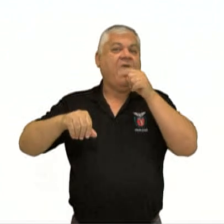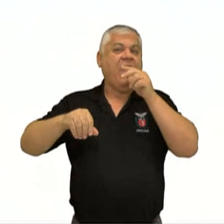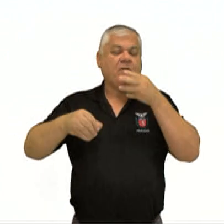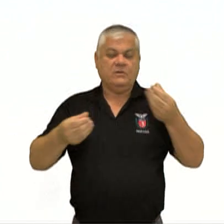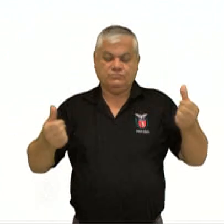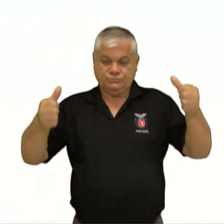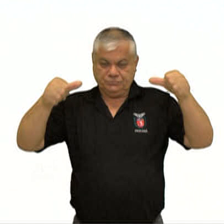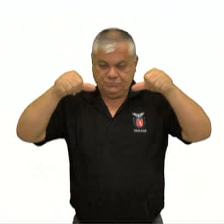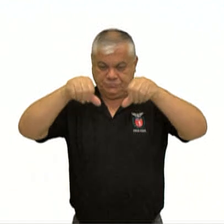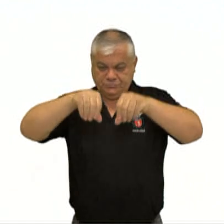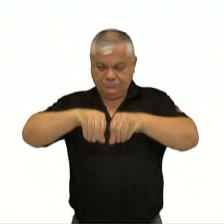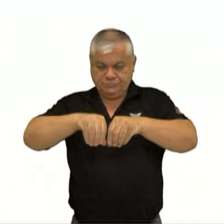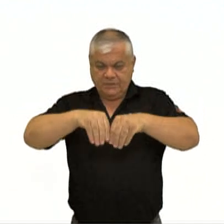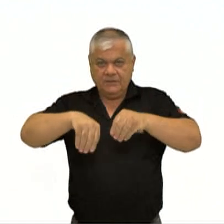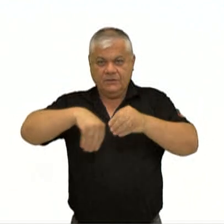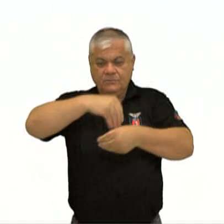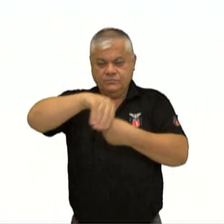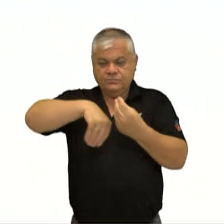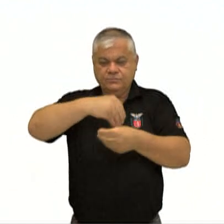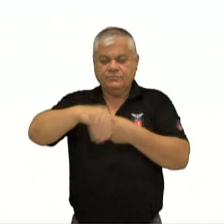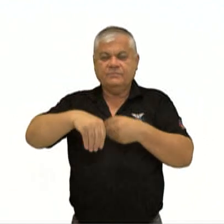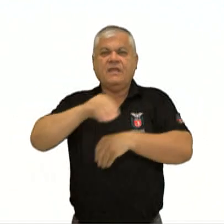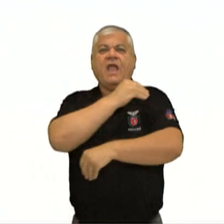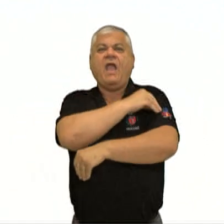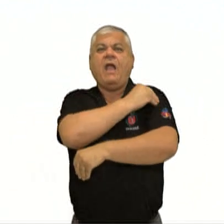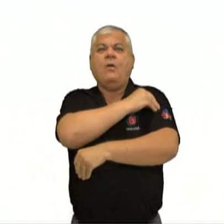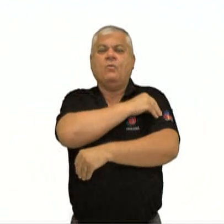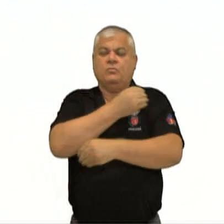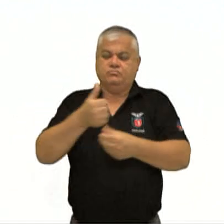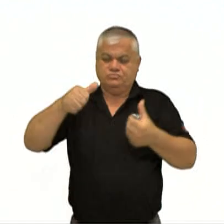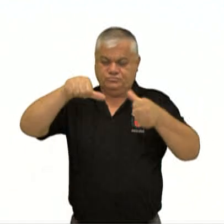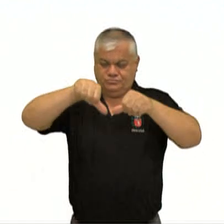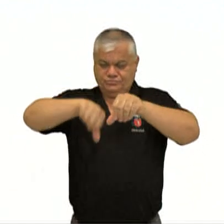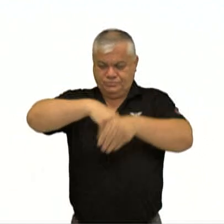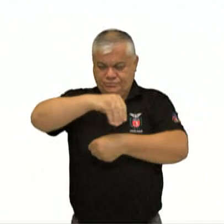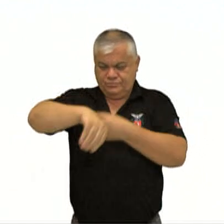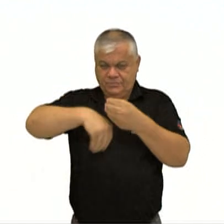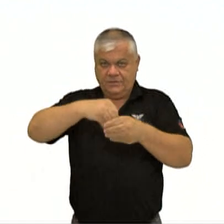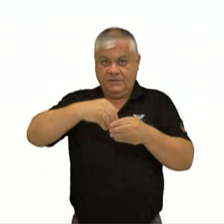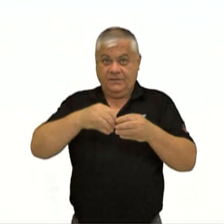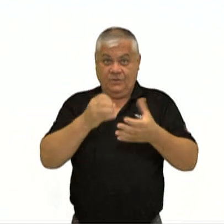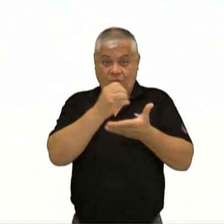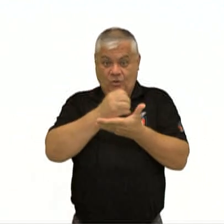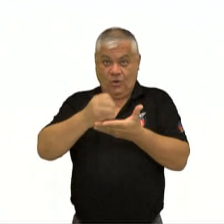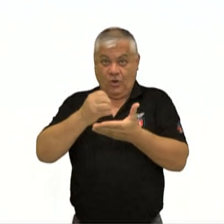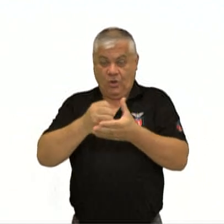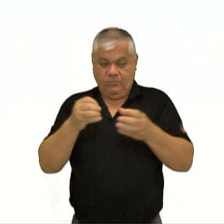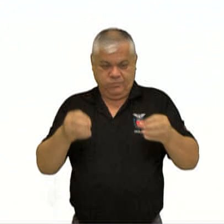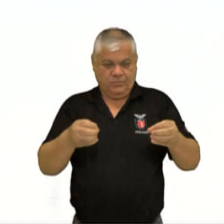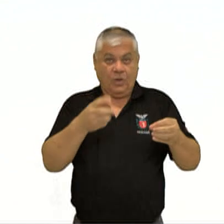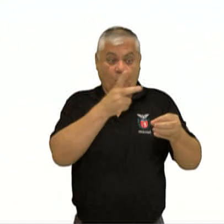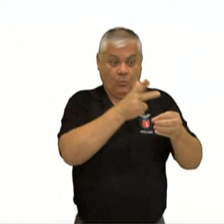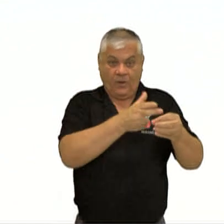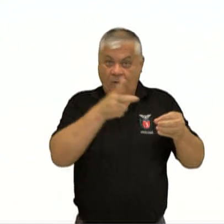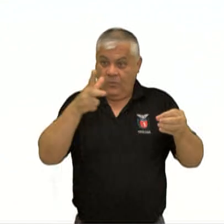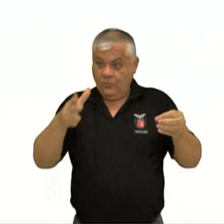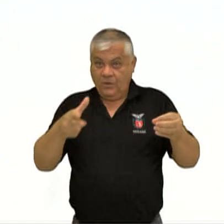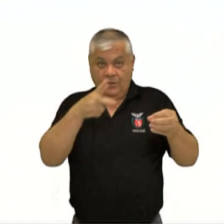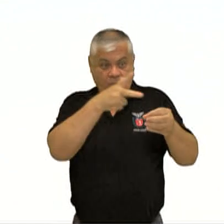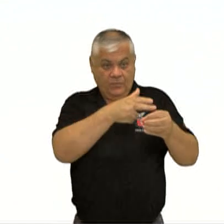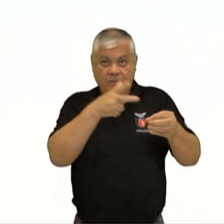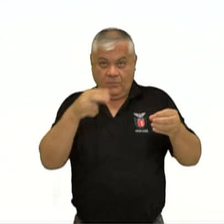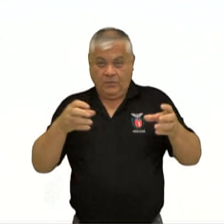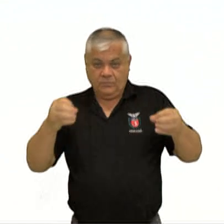água e quando eu coloco num volume de álcool. Então eu vou pegar lá os meus copinhos ou beckers, colocar volumes iguais, e aí você pode